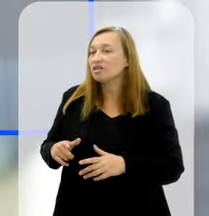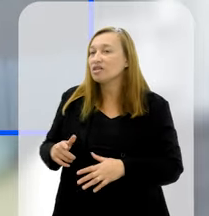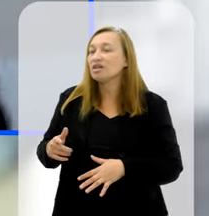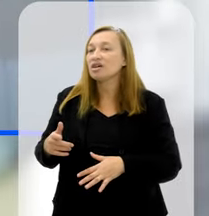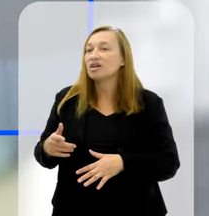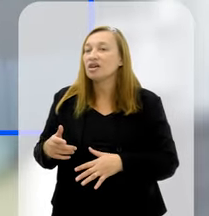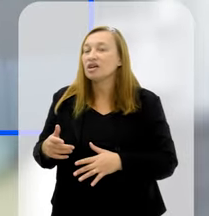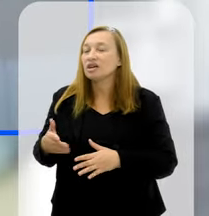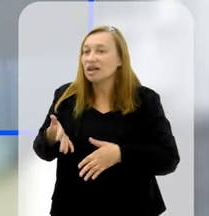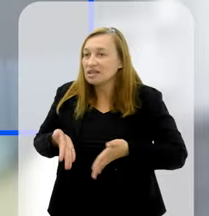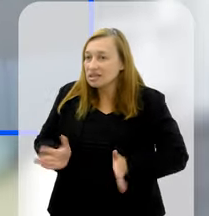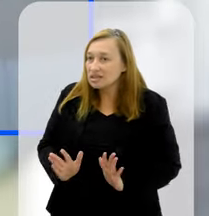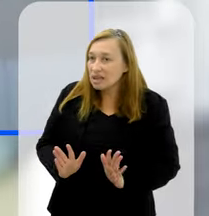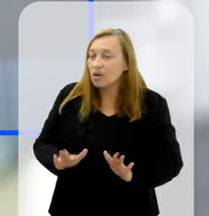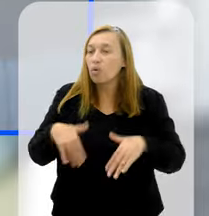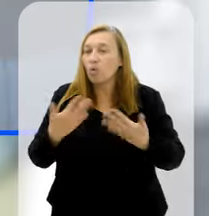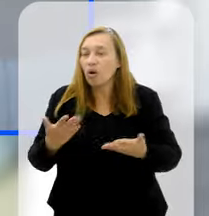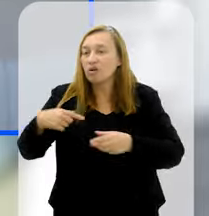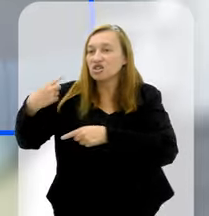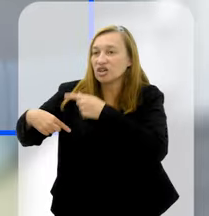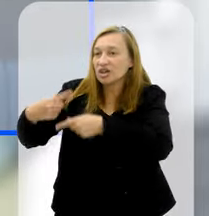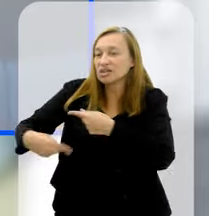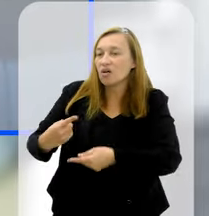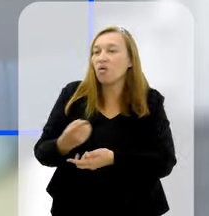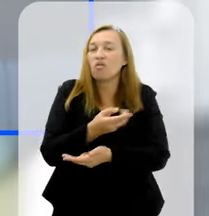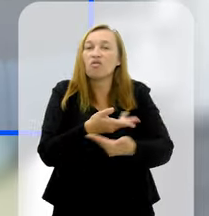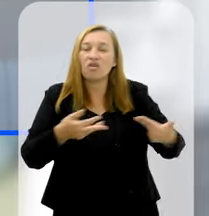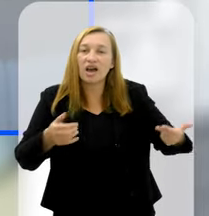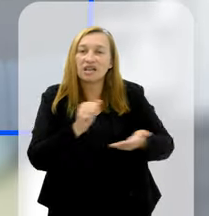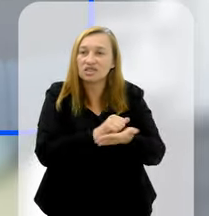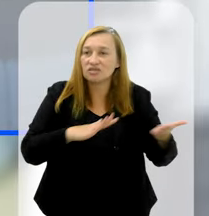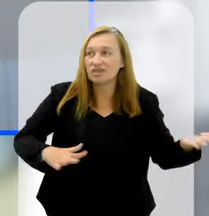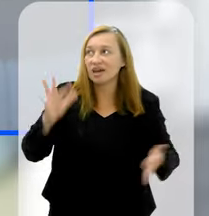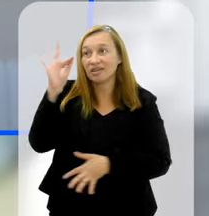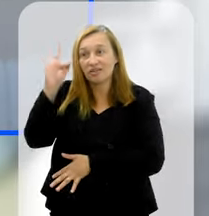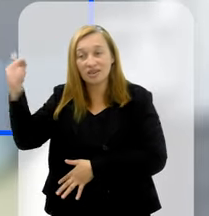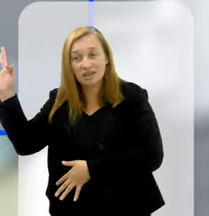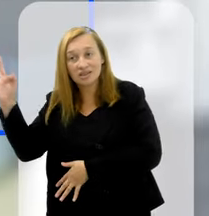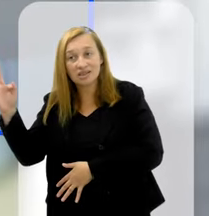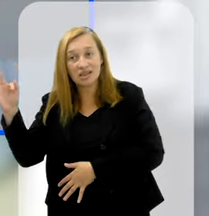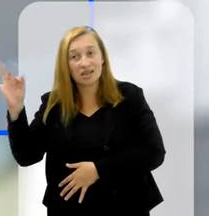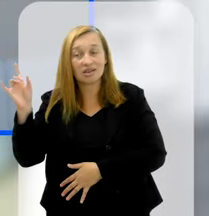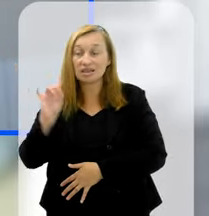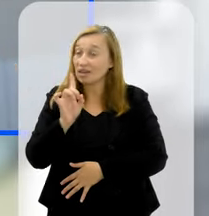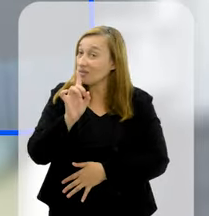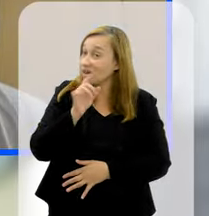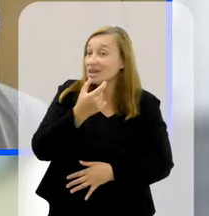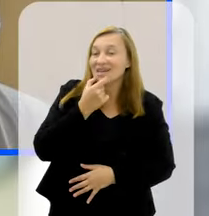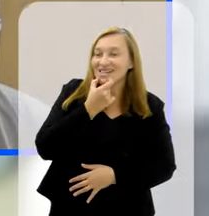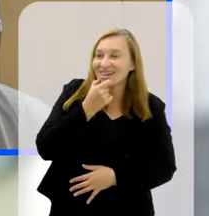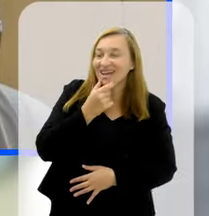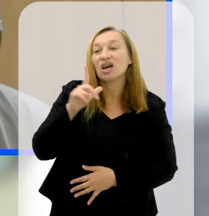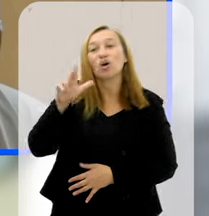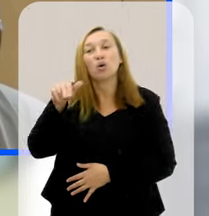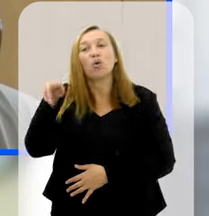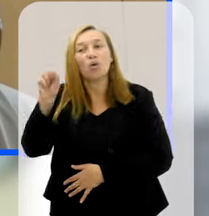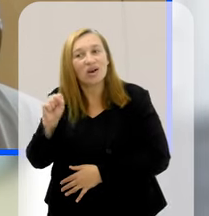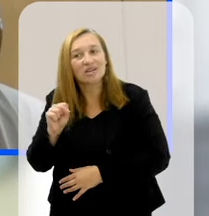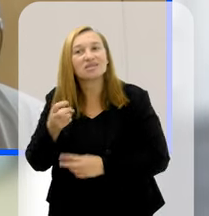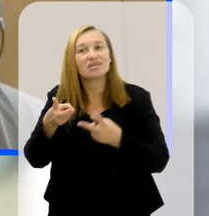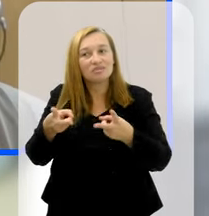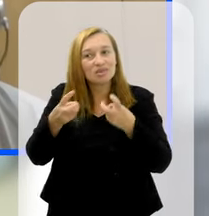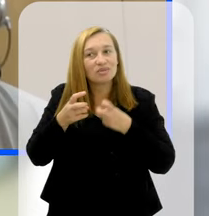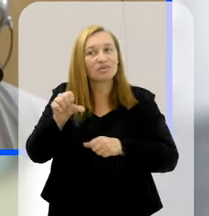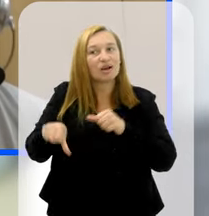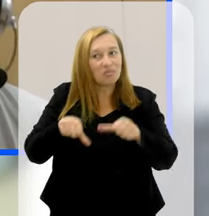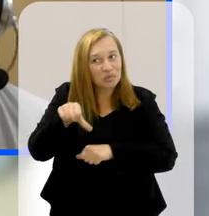e, por exemplo, oferecer várias atividades em francês ao invés de inglês. Ô Ou Lucas, seja, e a sua